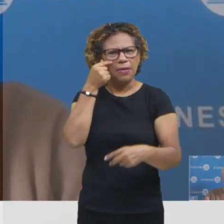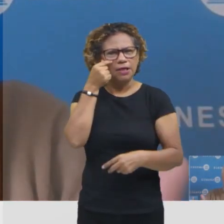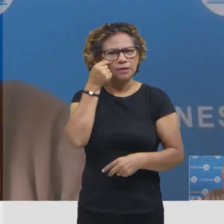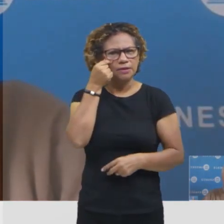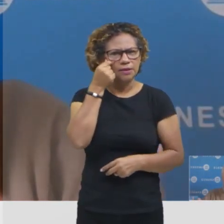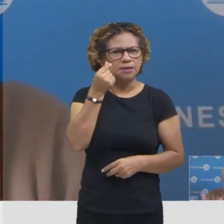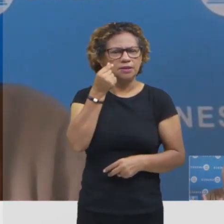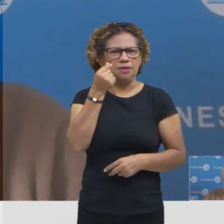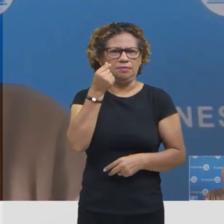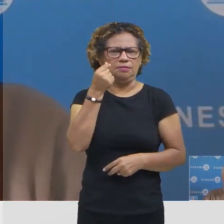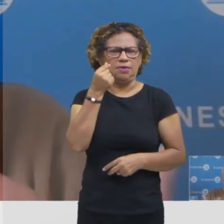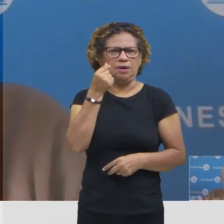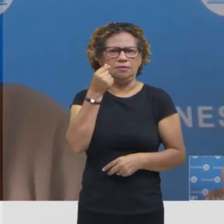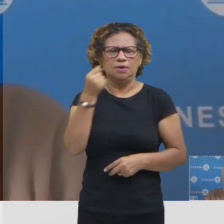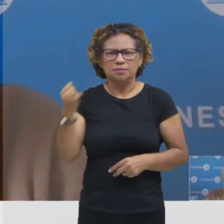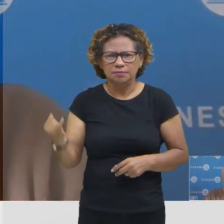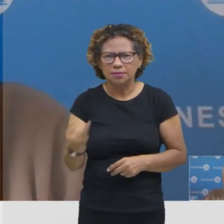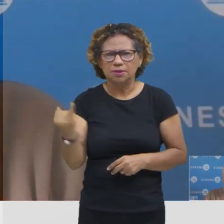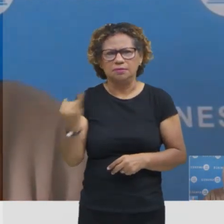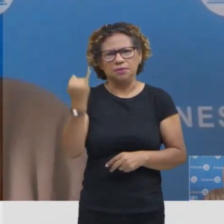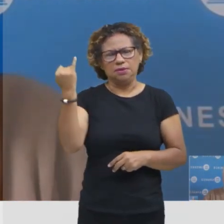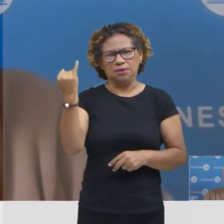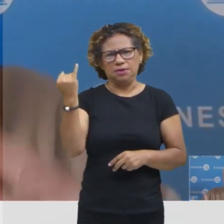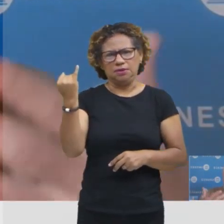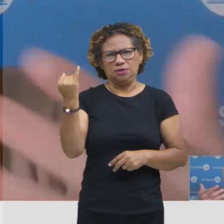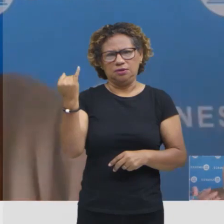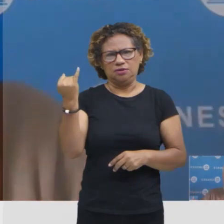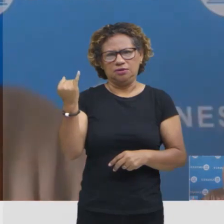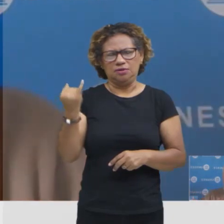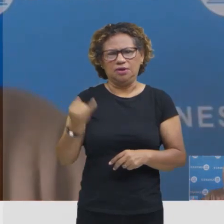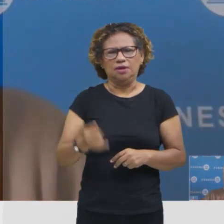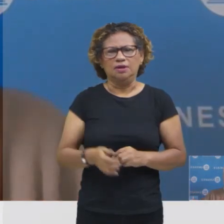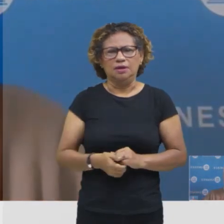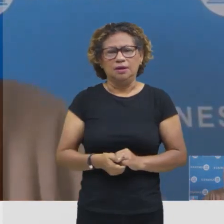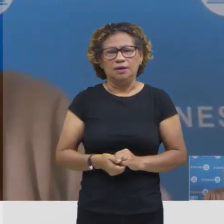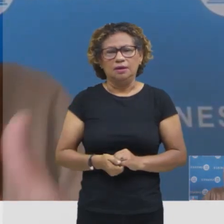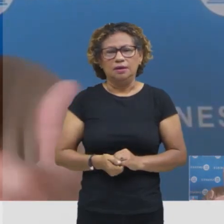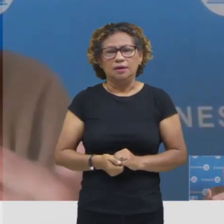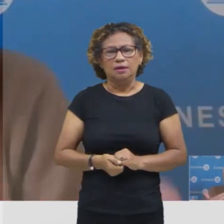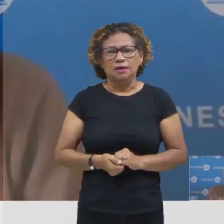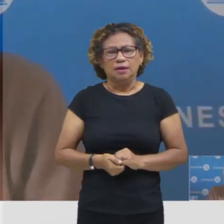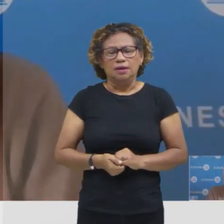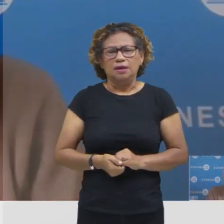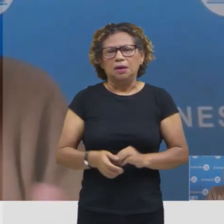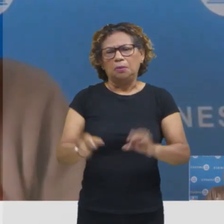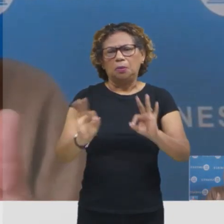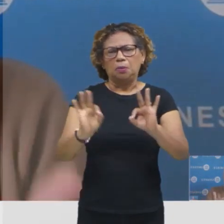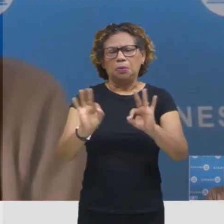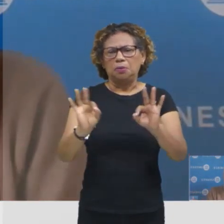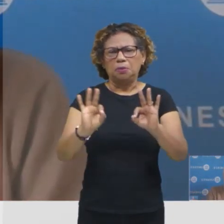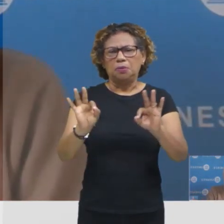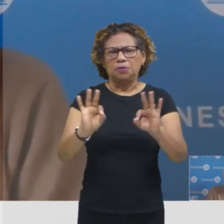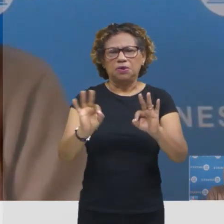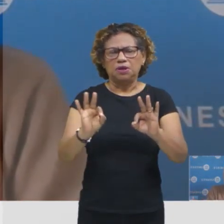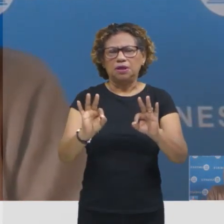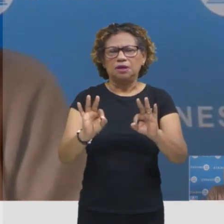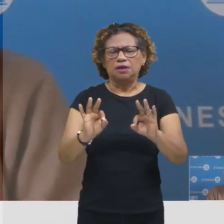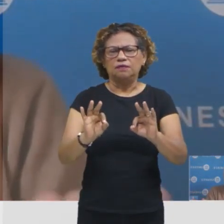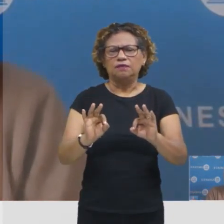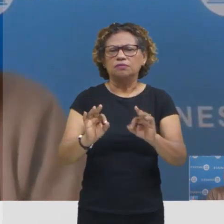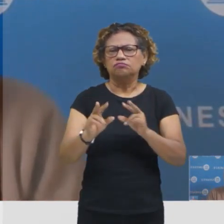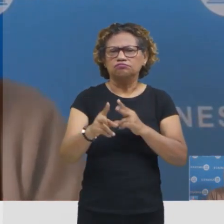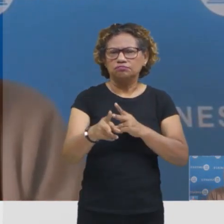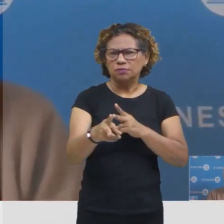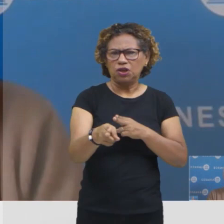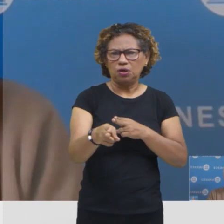uma relação que tenha também essas dimensões. Agora, não é, nem será o mesmo tipo de